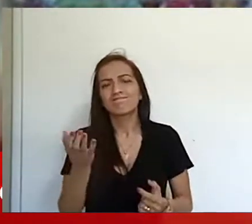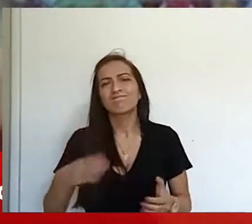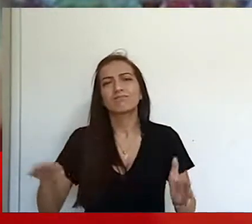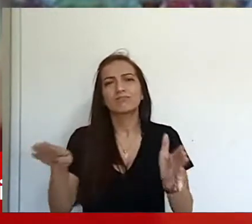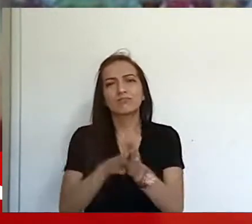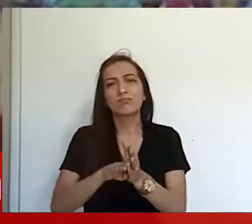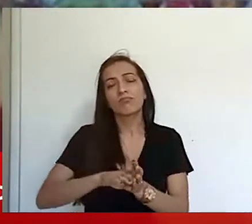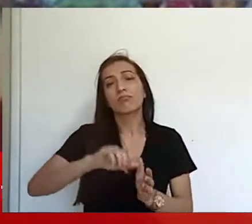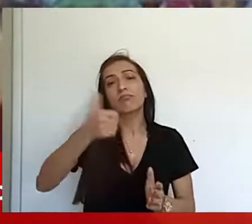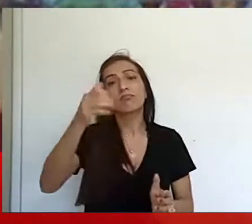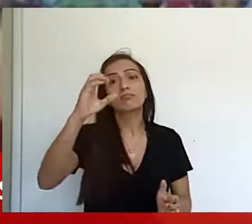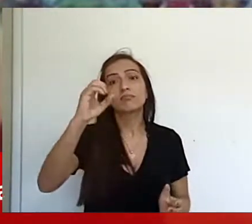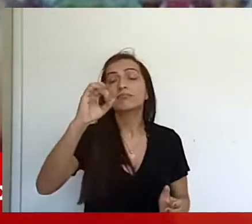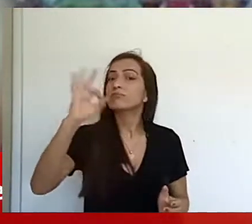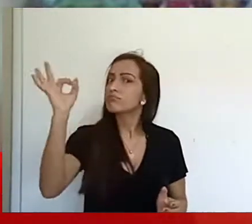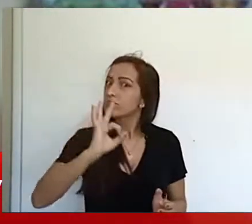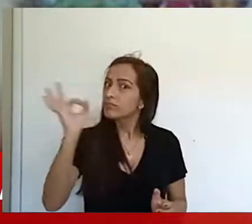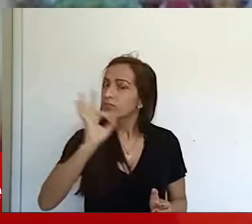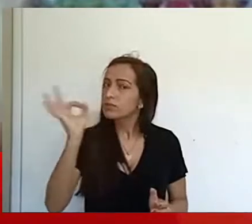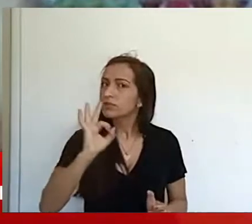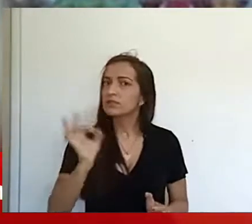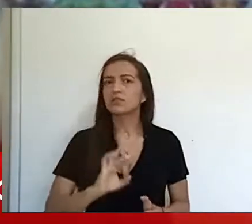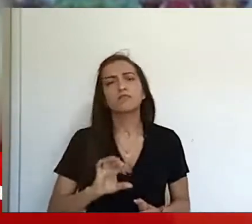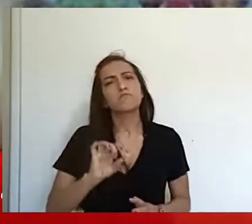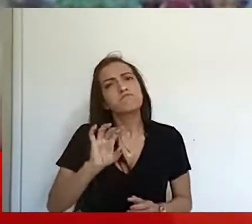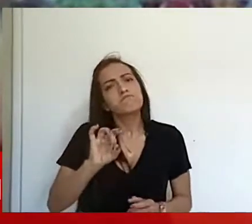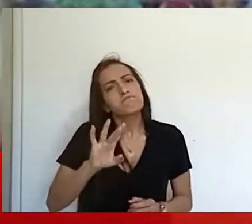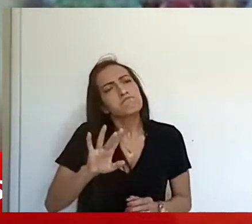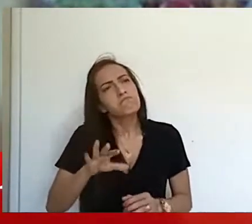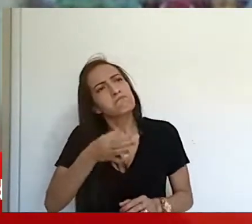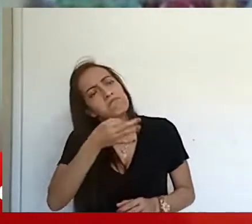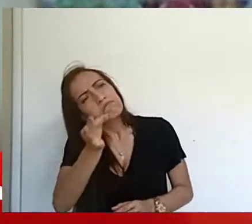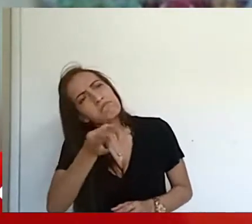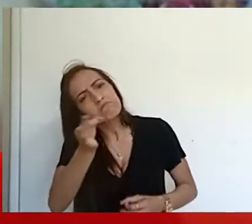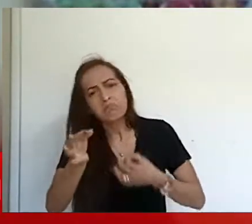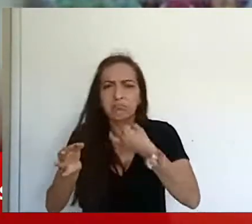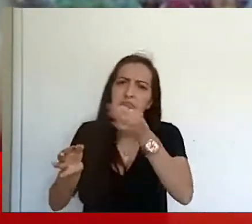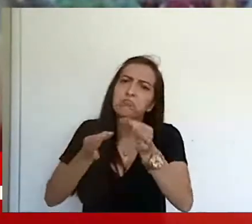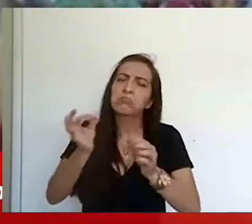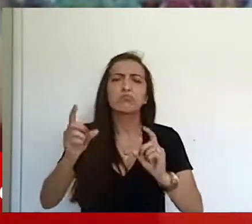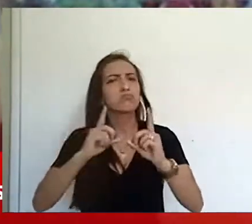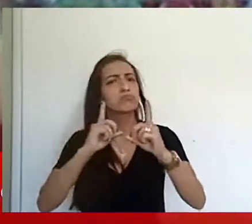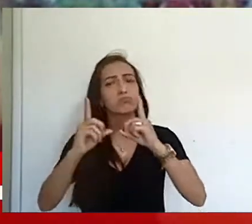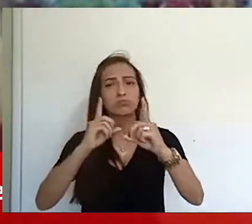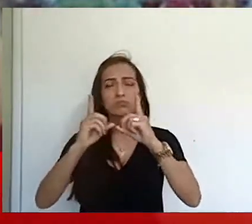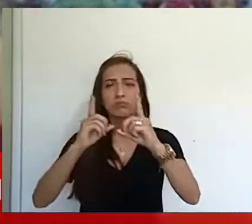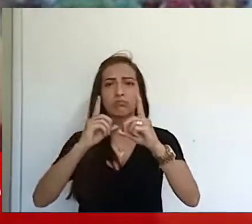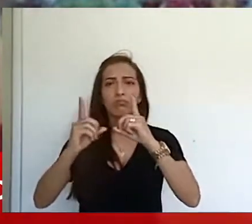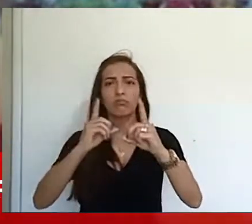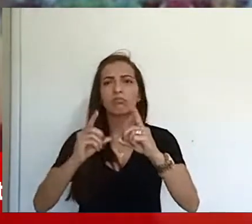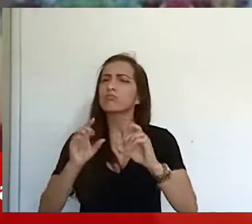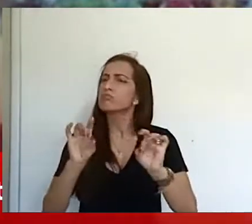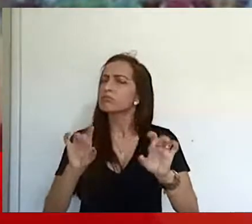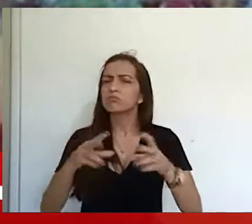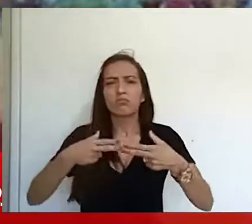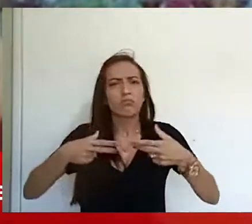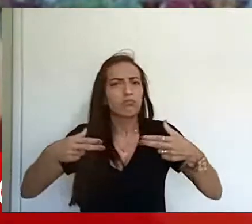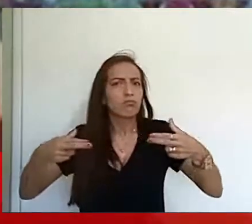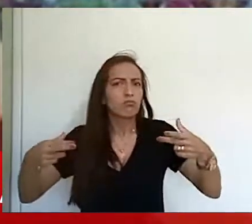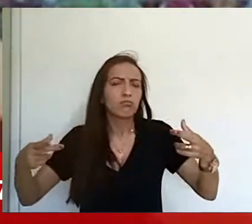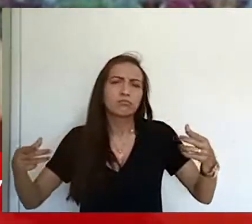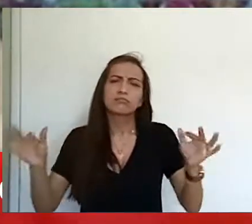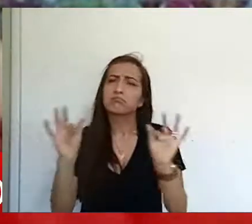Por enquanto, são depoimentos, conversas, diálogos a respeito dessas temáticas todas que envolvem o